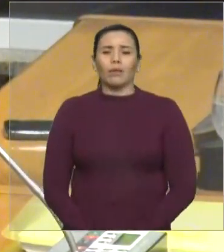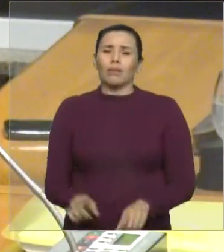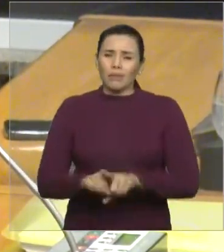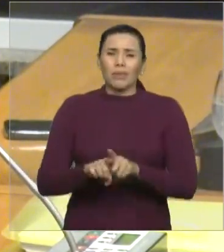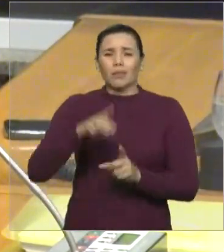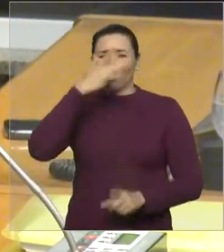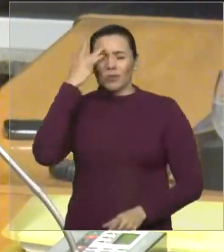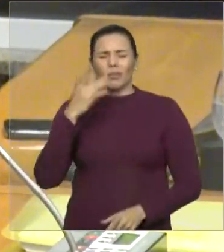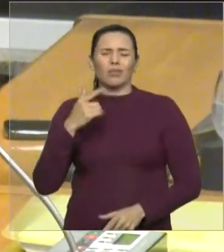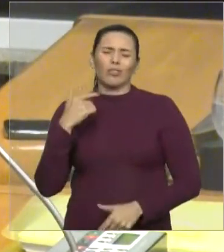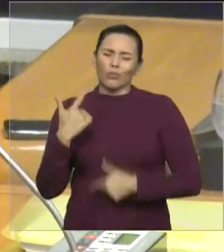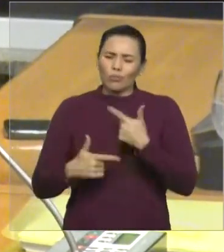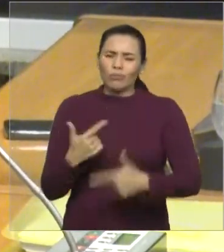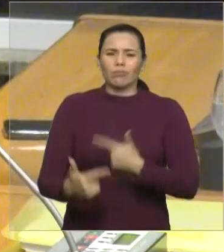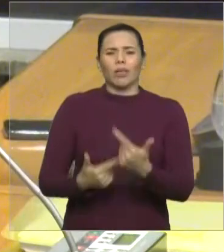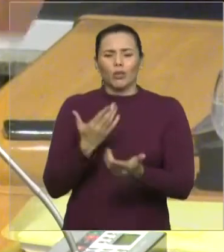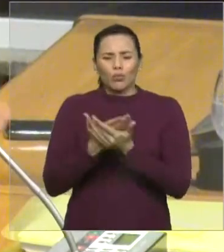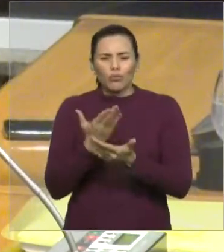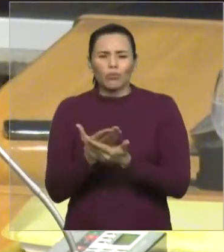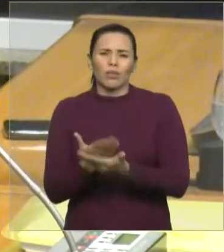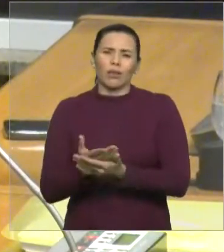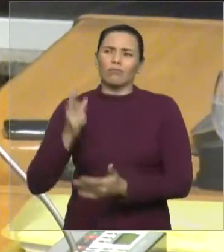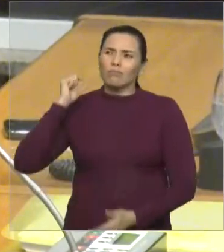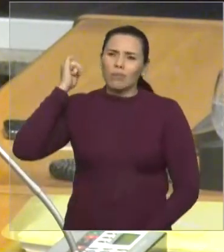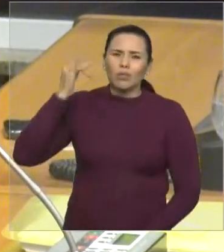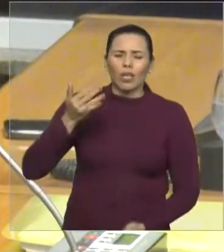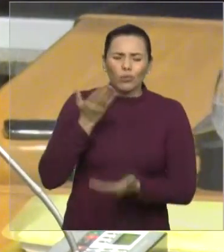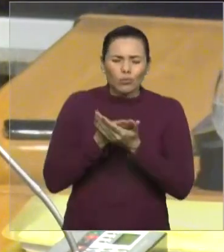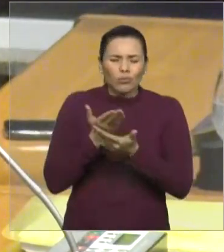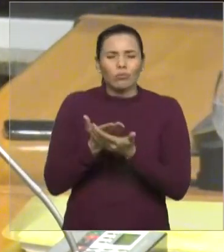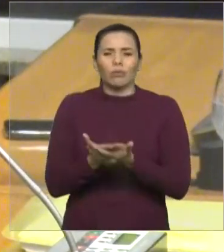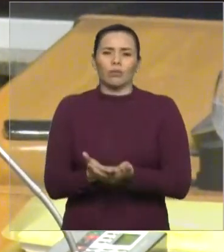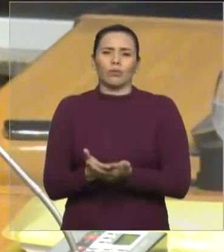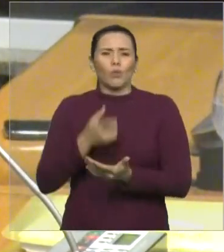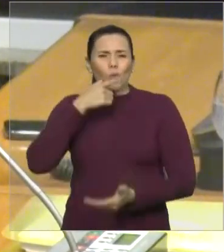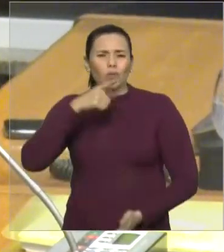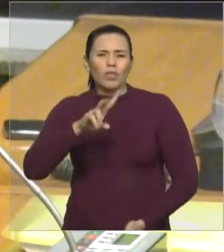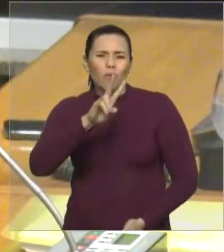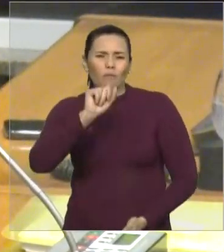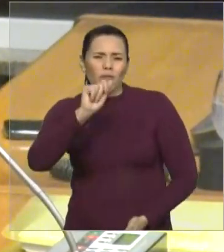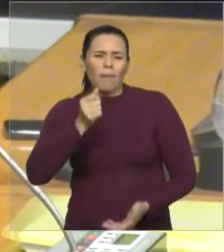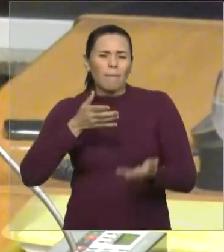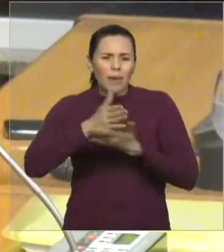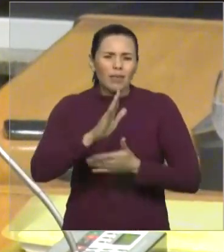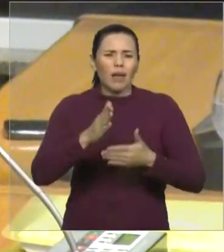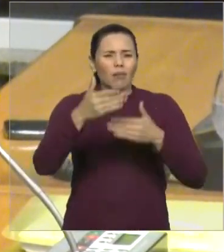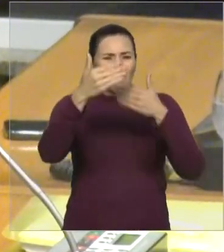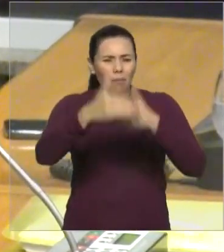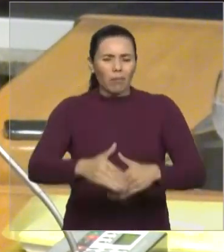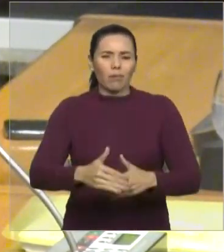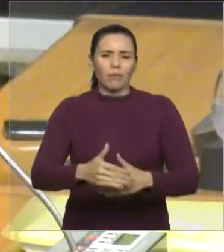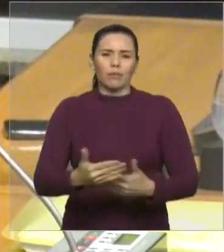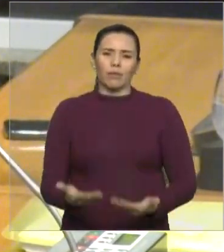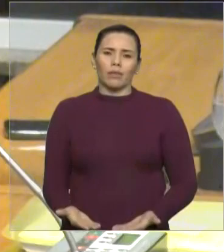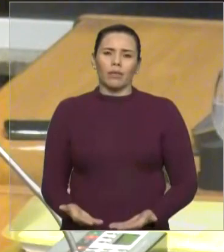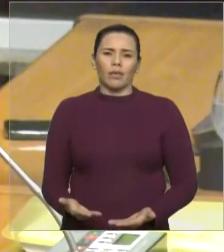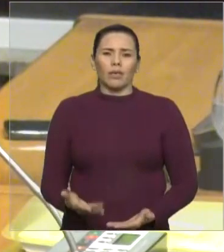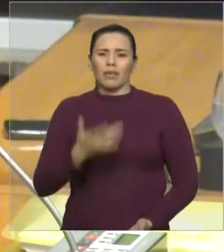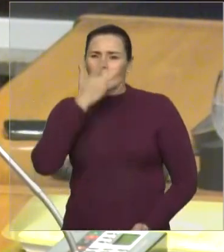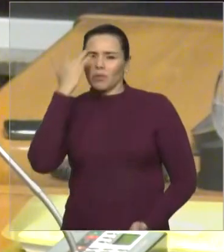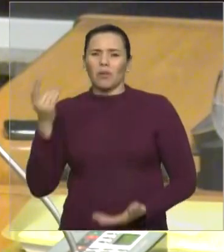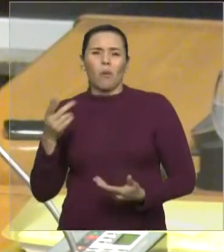ordem legal contra aqueles que, como você mostrou aí, com atestados, segundo as informações aí, falsas, ou pelo menos duvidosos de se